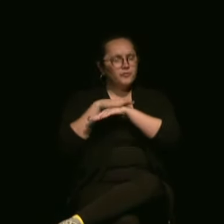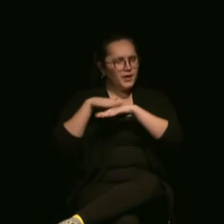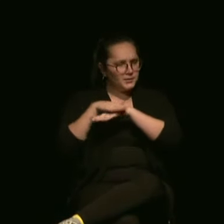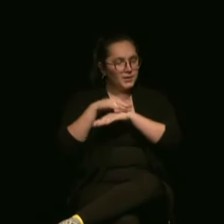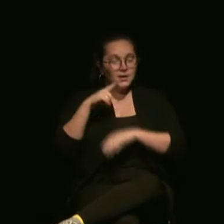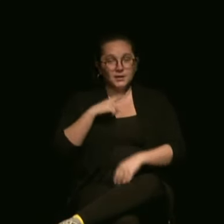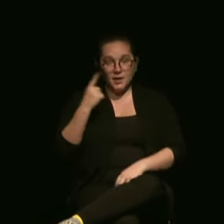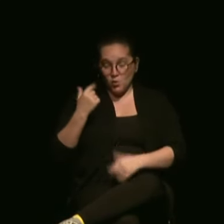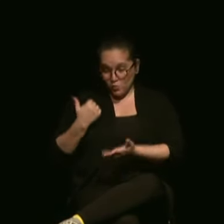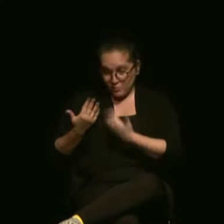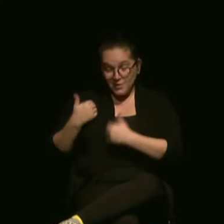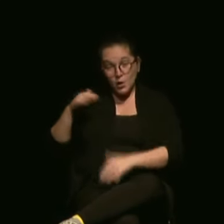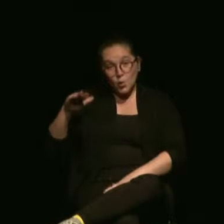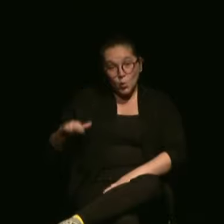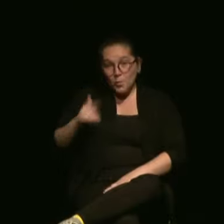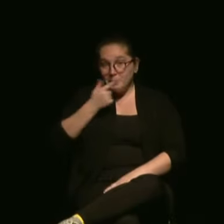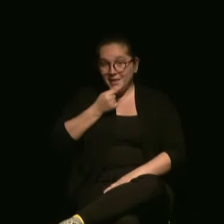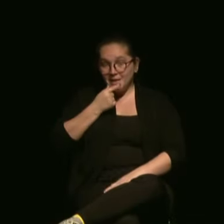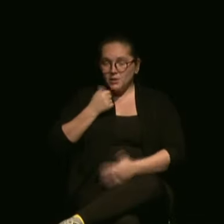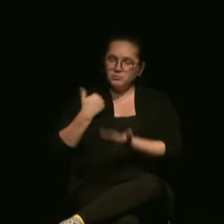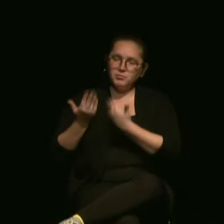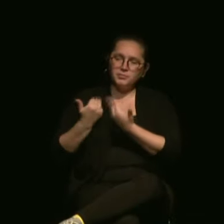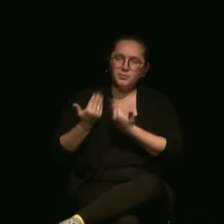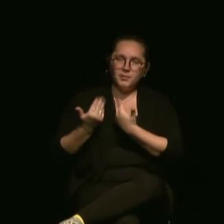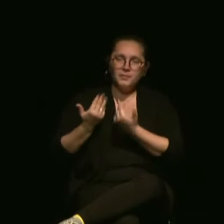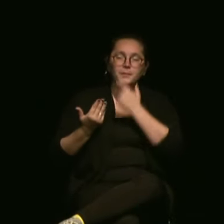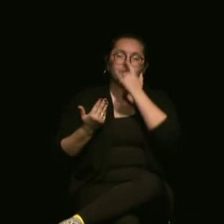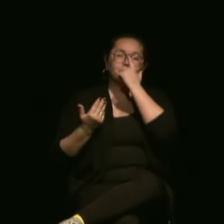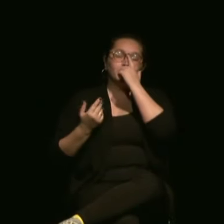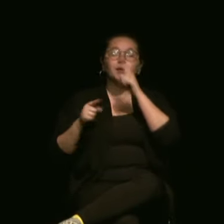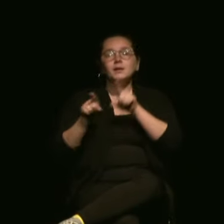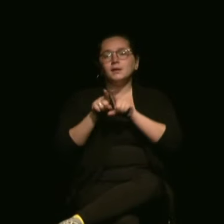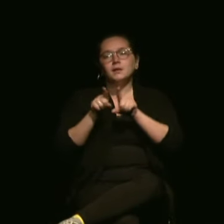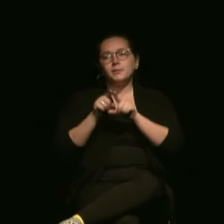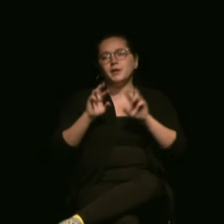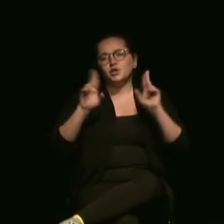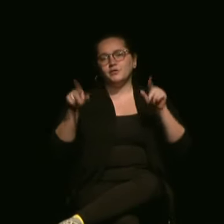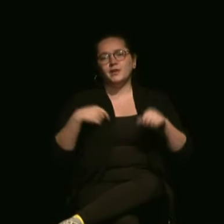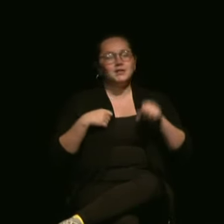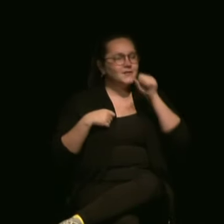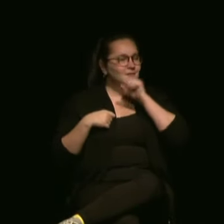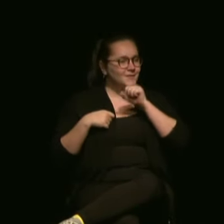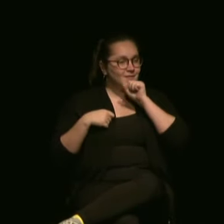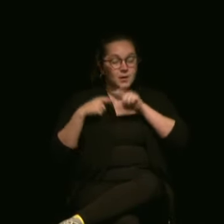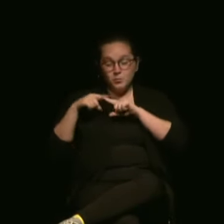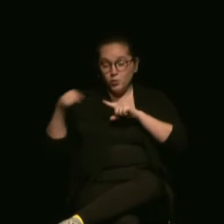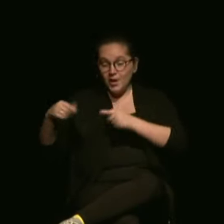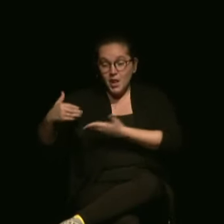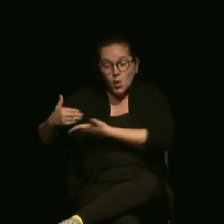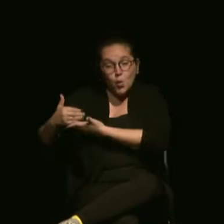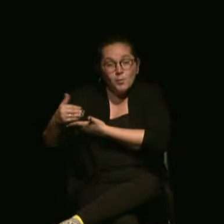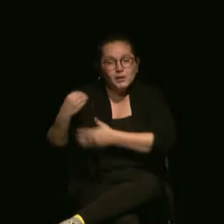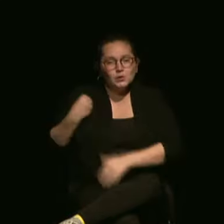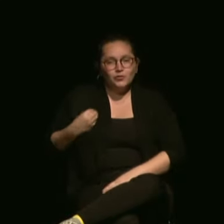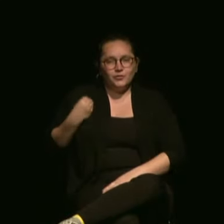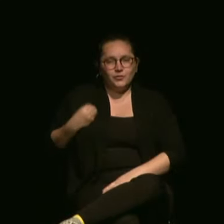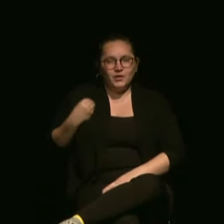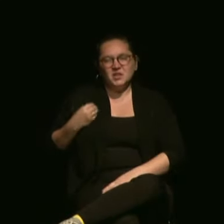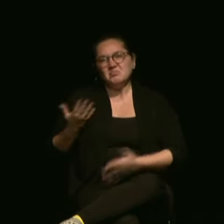conversa com um menino que também está no polo oposto dessa senhora, porque é um menino no início da vida, um menino de, sei